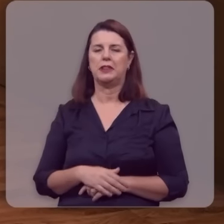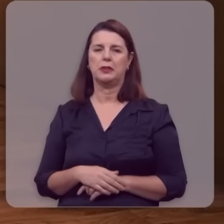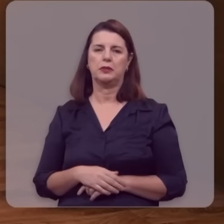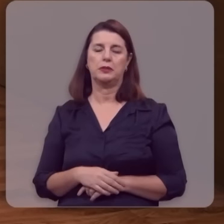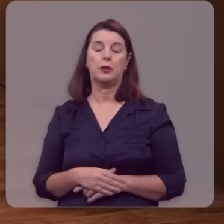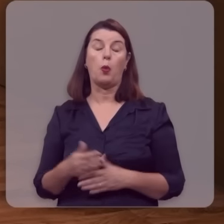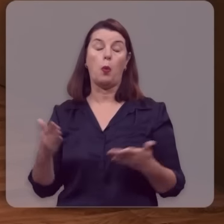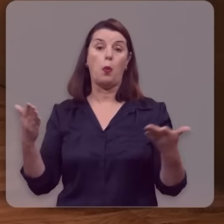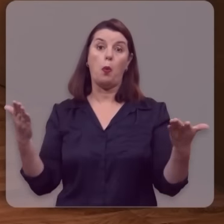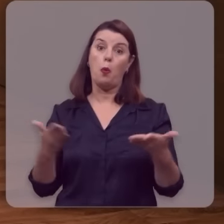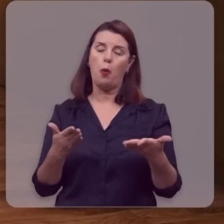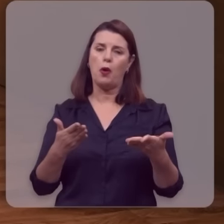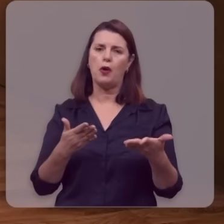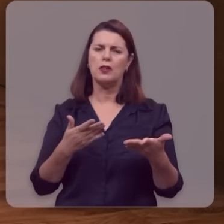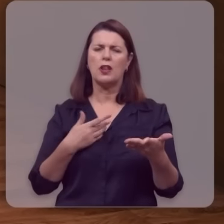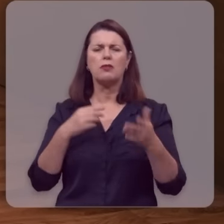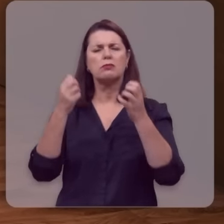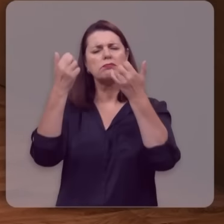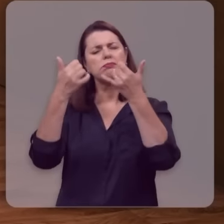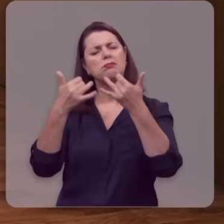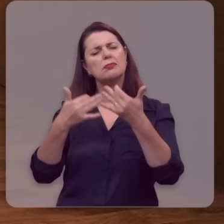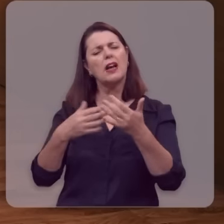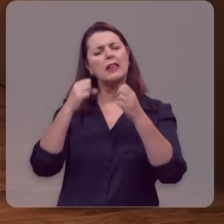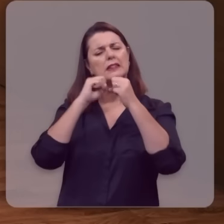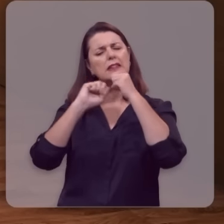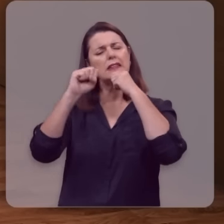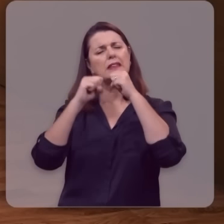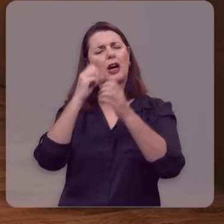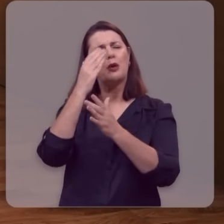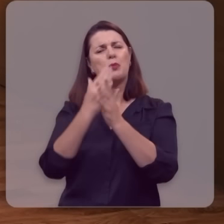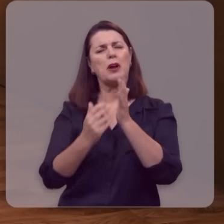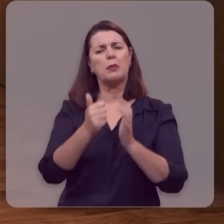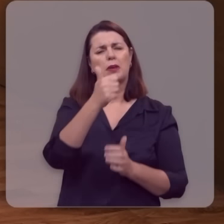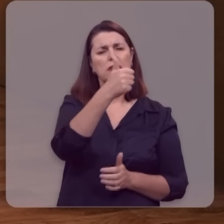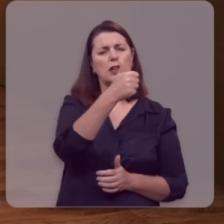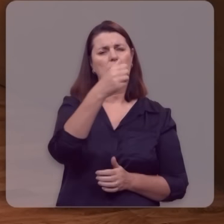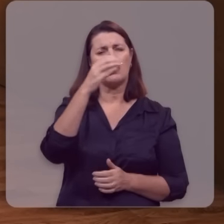hoje eu quero fazer uma exposição do Salmo